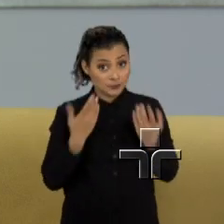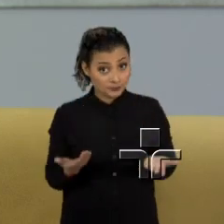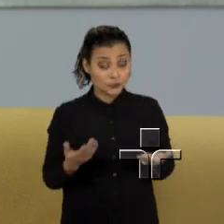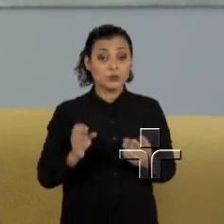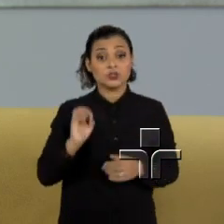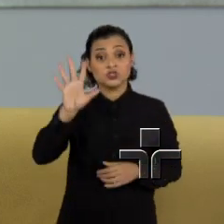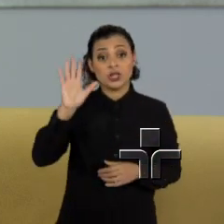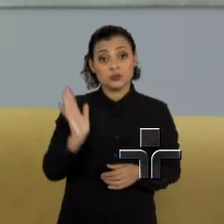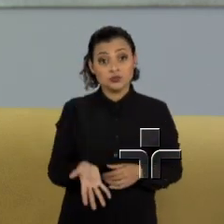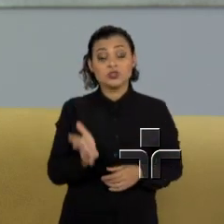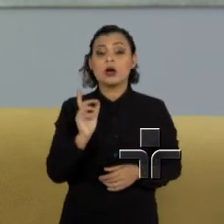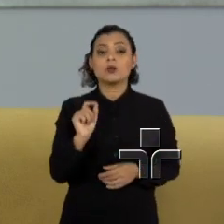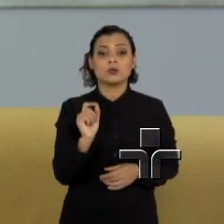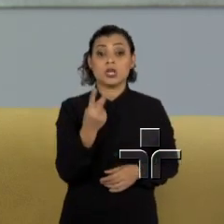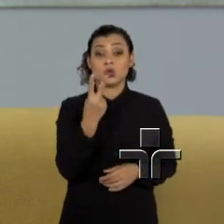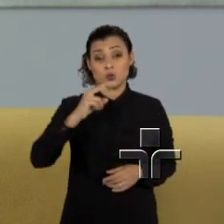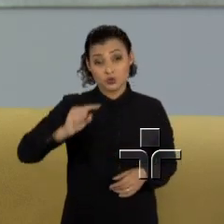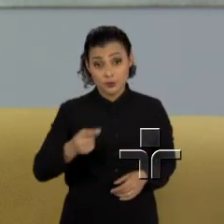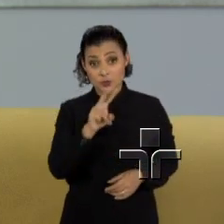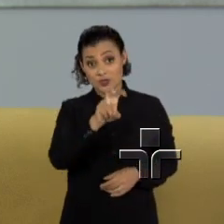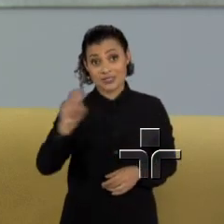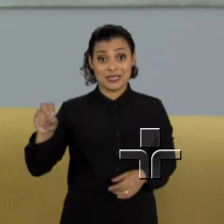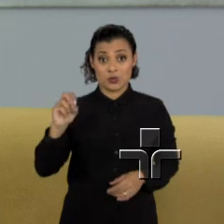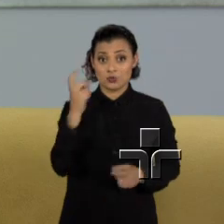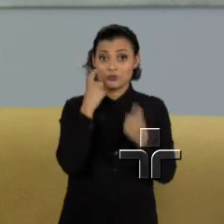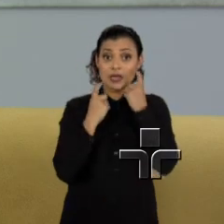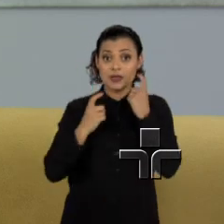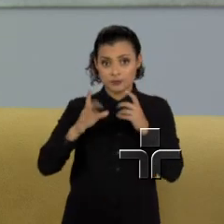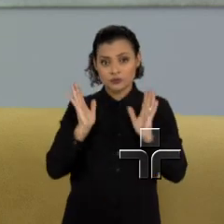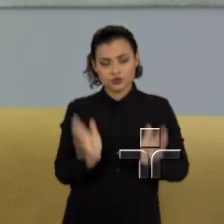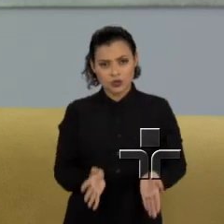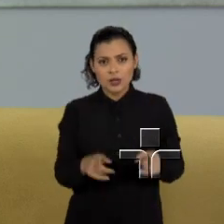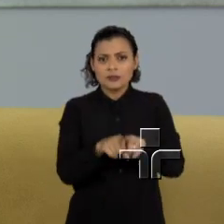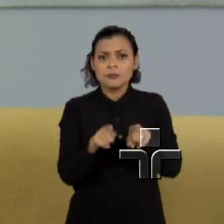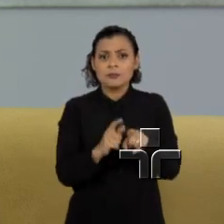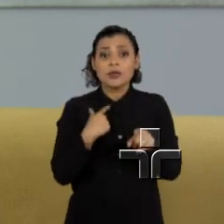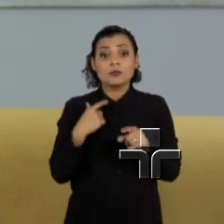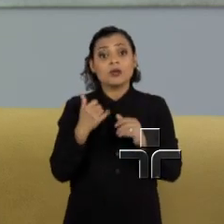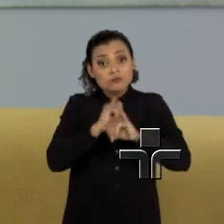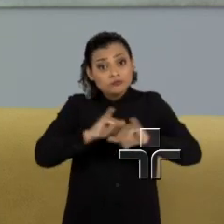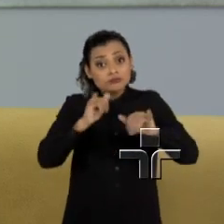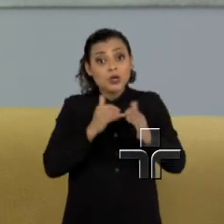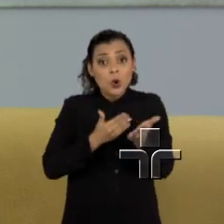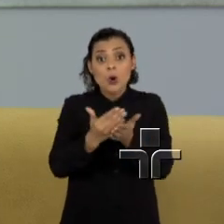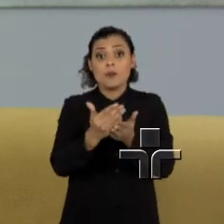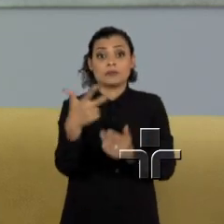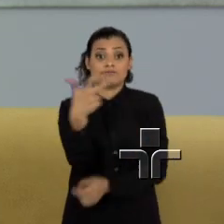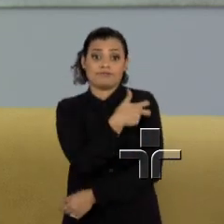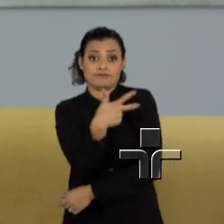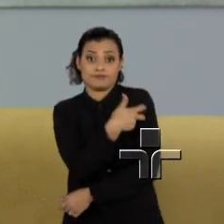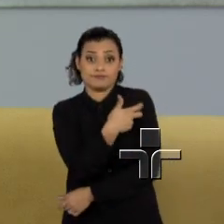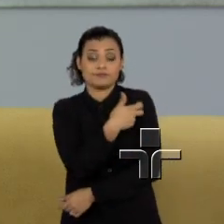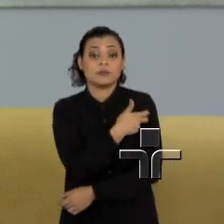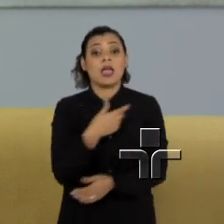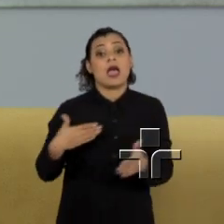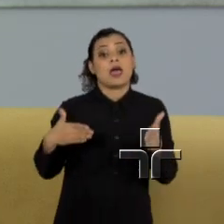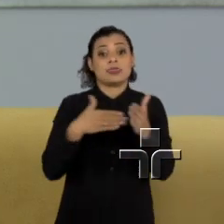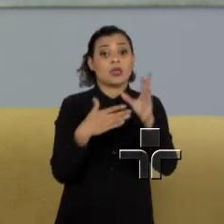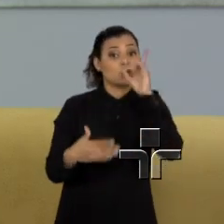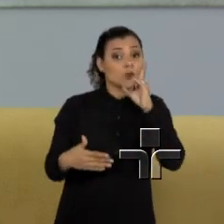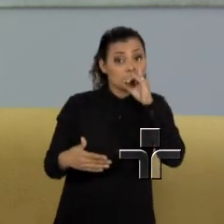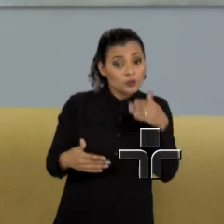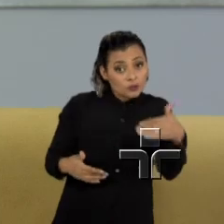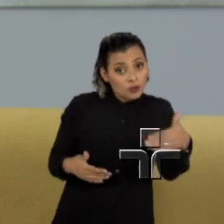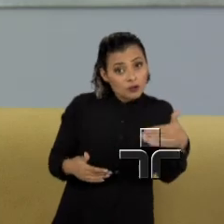estado, já são quase 2.500 casos. A campanha de combate à doença, realizada pela Prefeitura de São Paulo, vai até o próximo domingo,